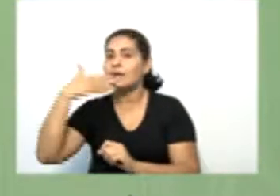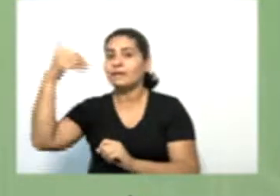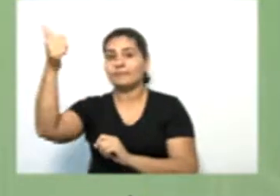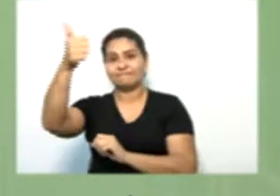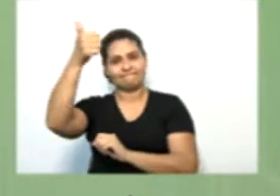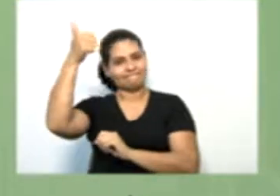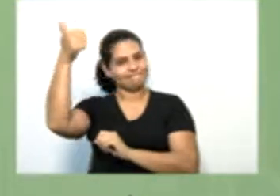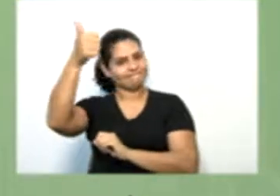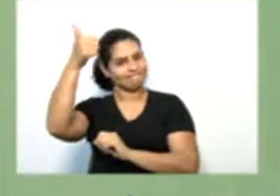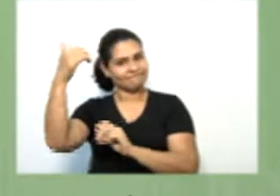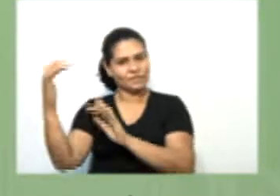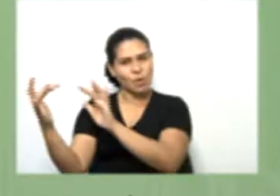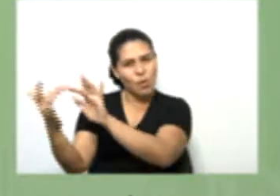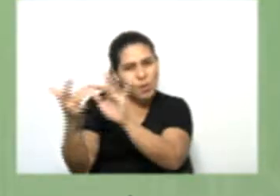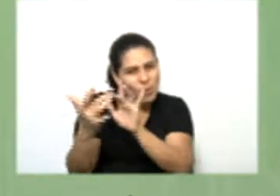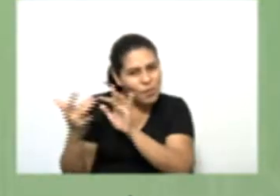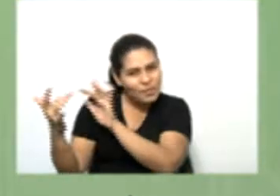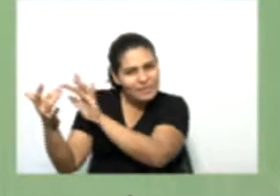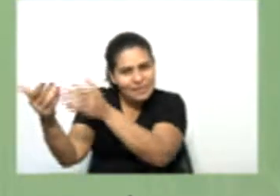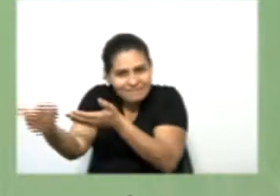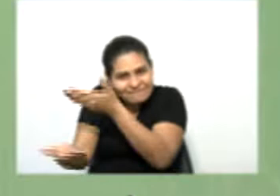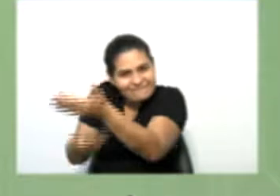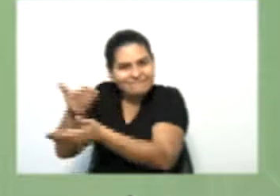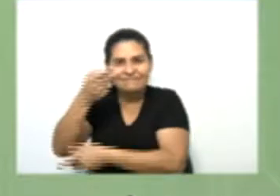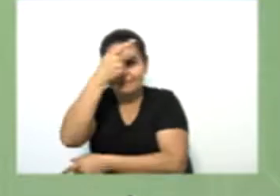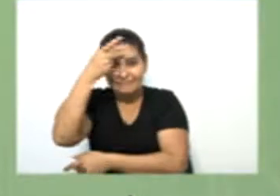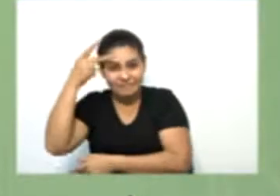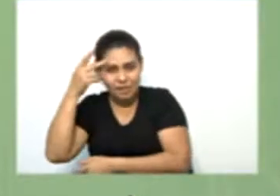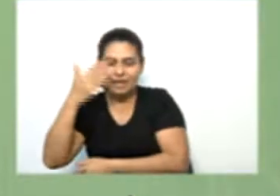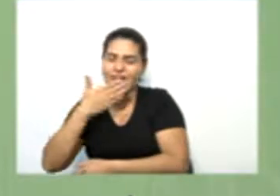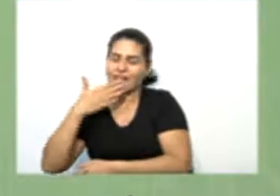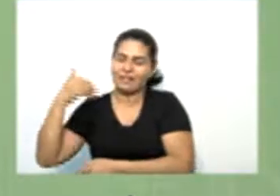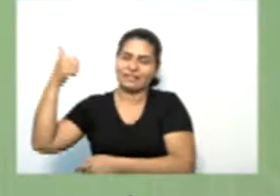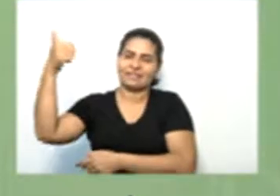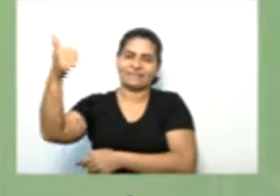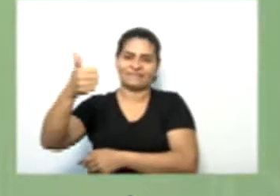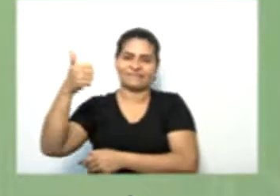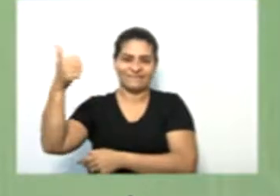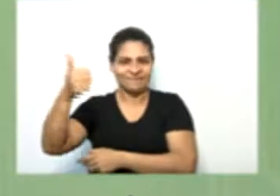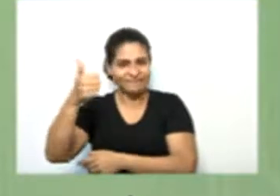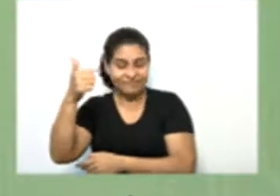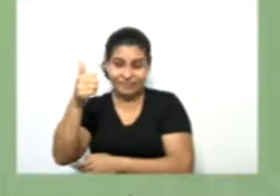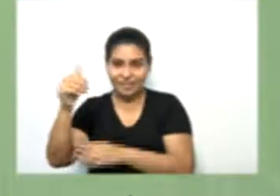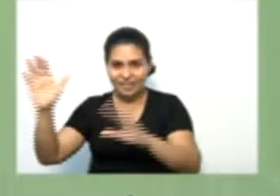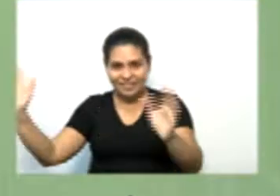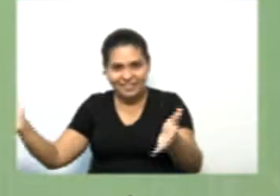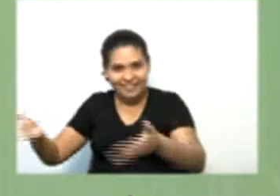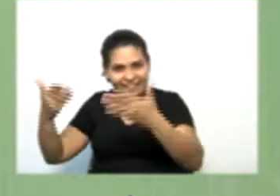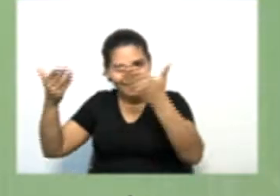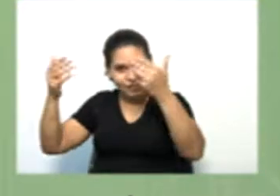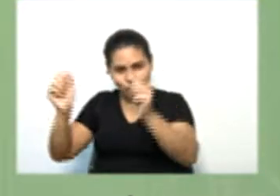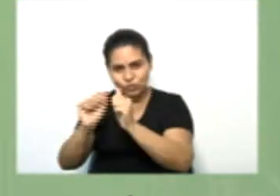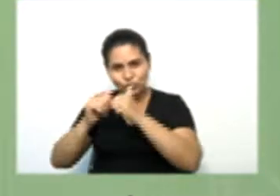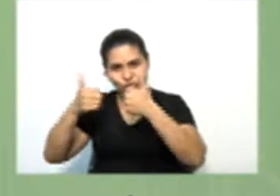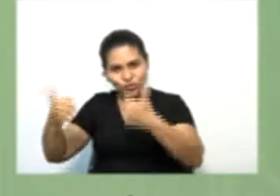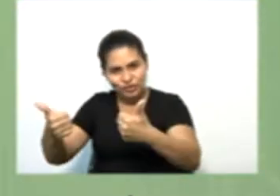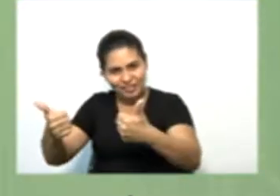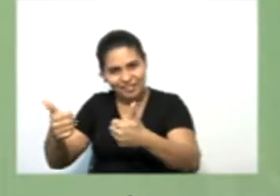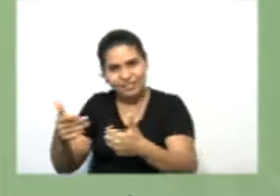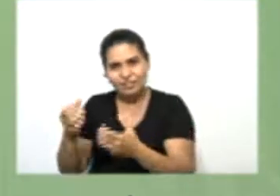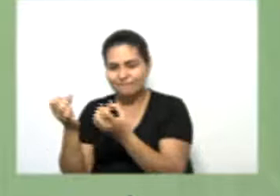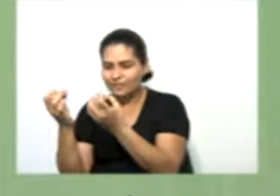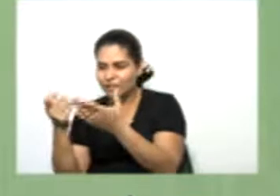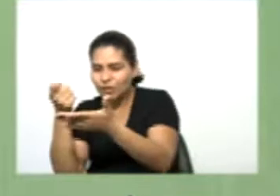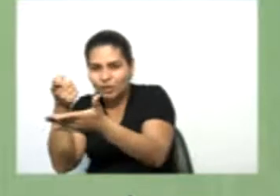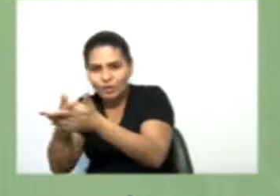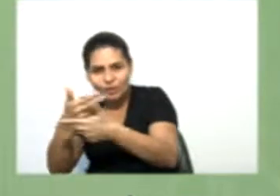melhor for o relacionamento interpessoal, melhor será o rendimento na hora de uma